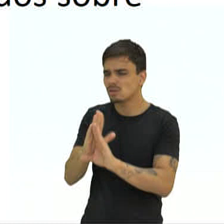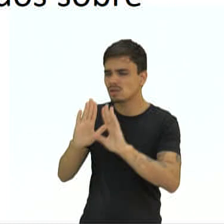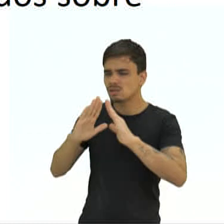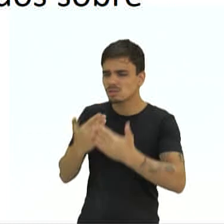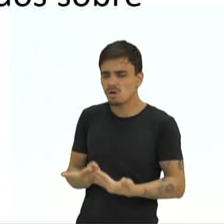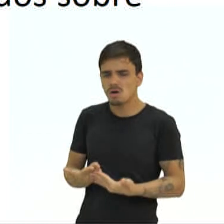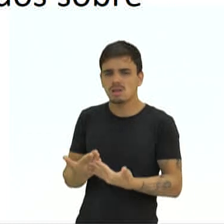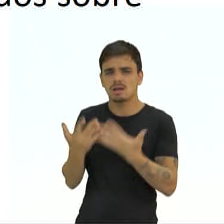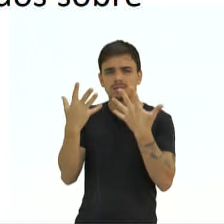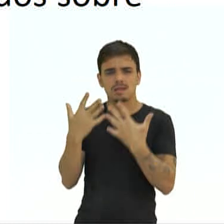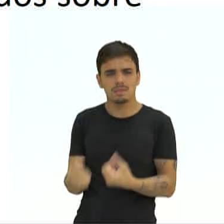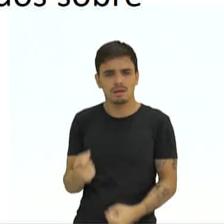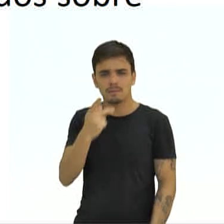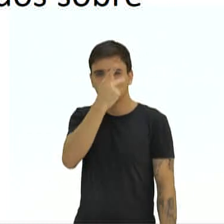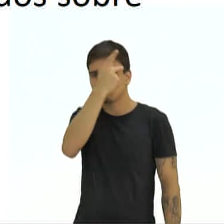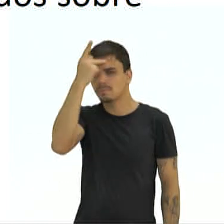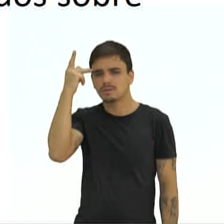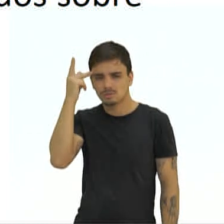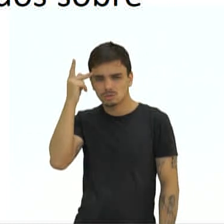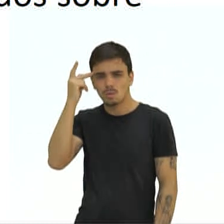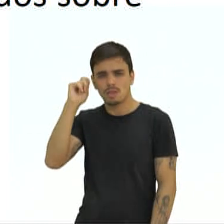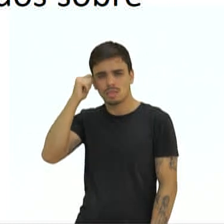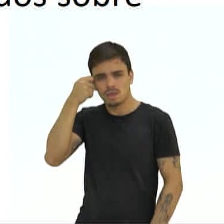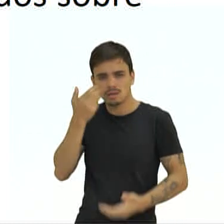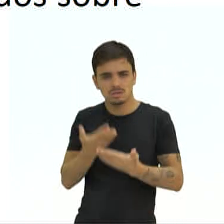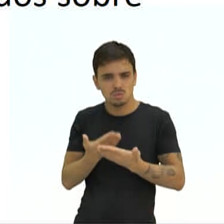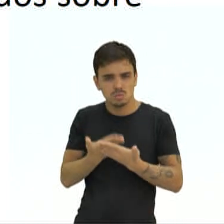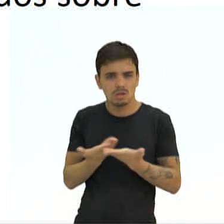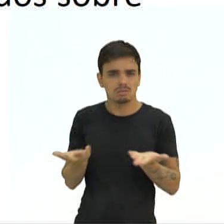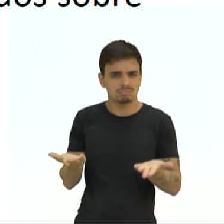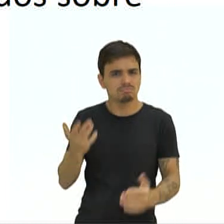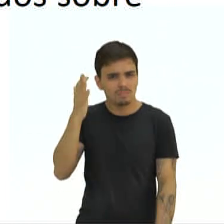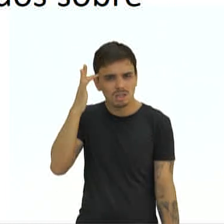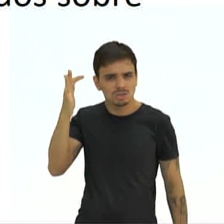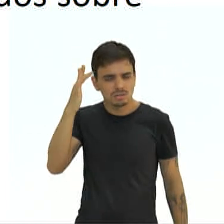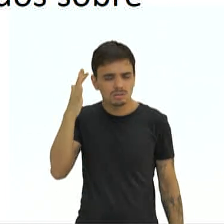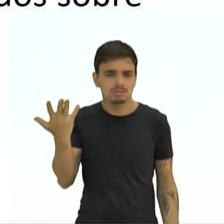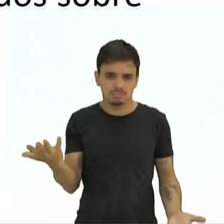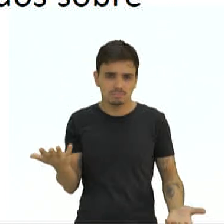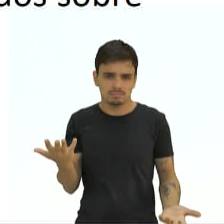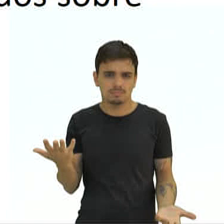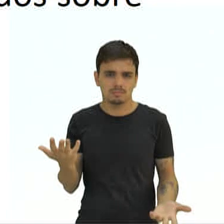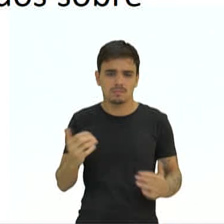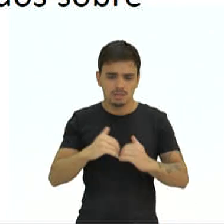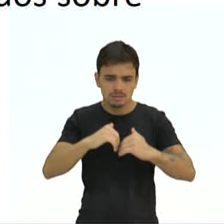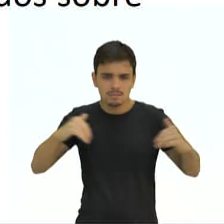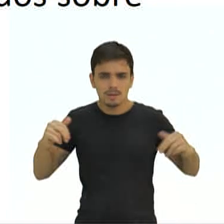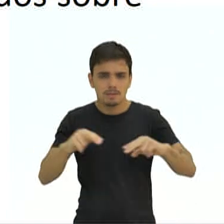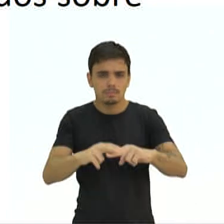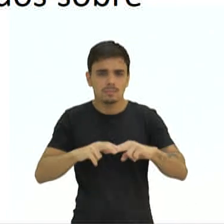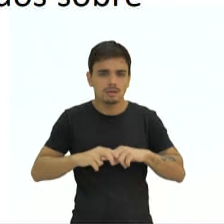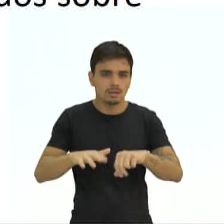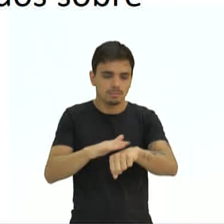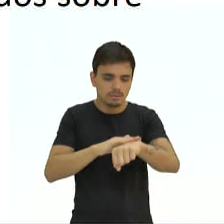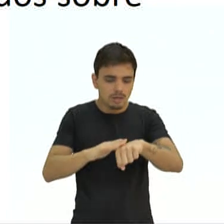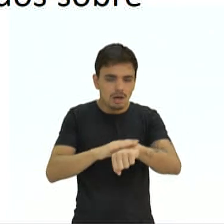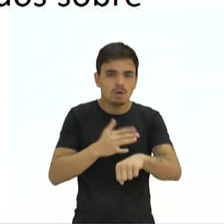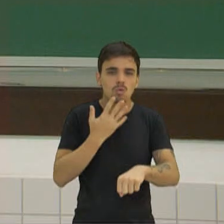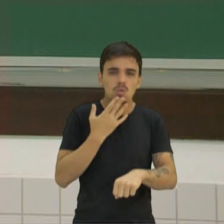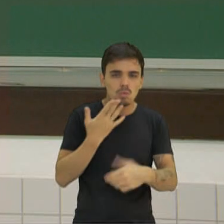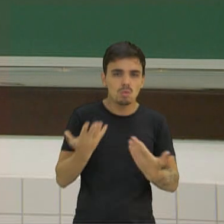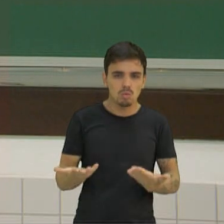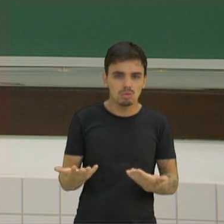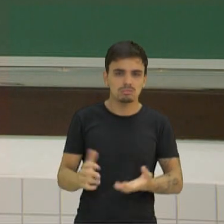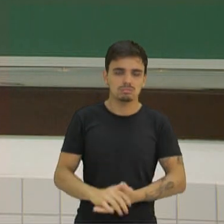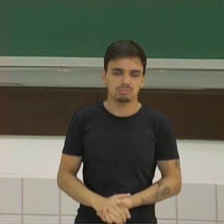aceitasse pessoas negras Imagina isso gente separar desse jeito Por causa da tonalidade da